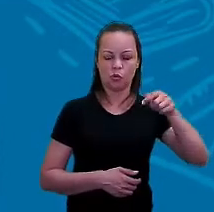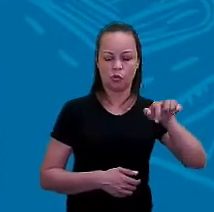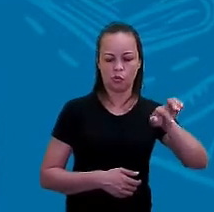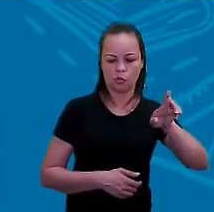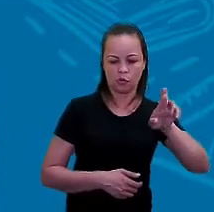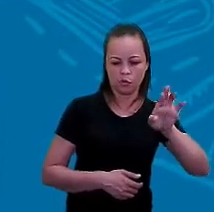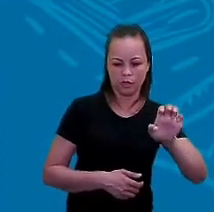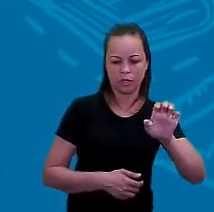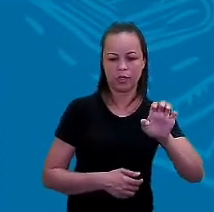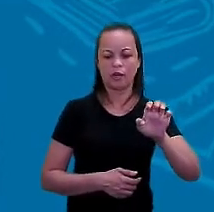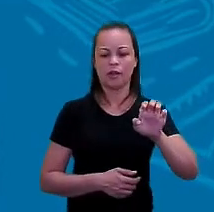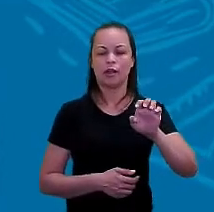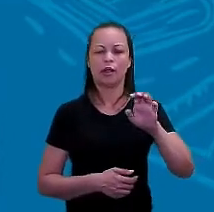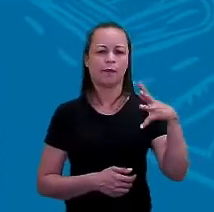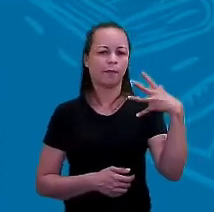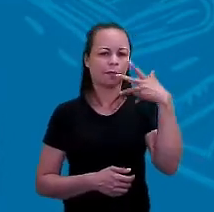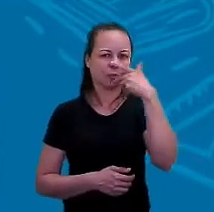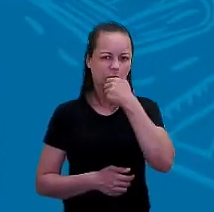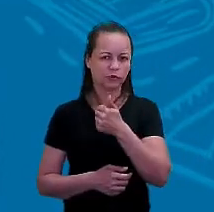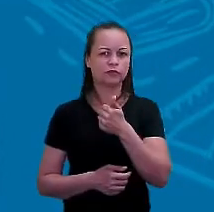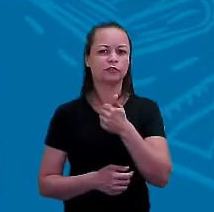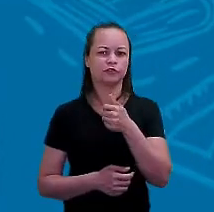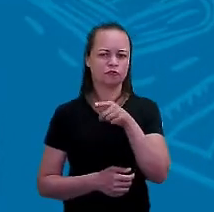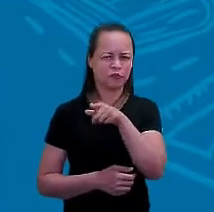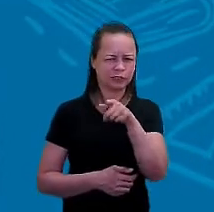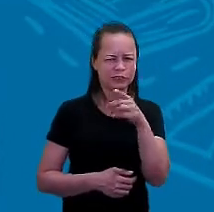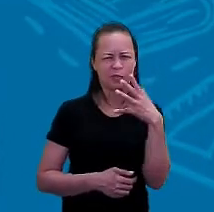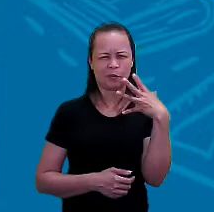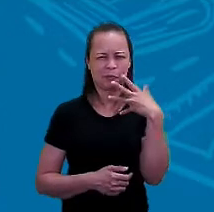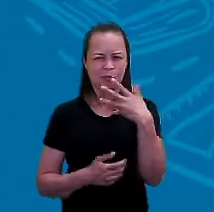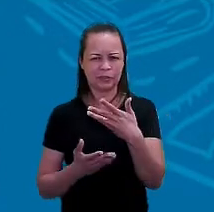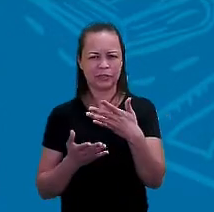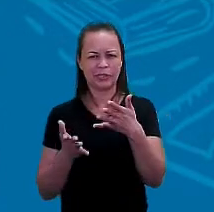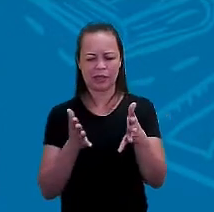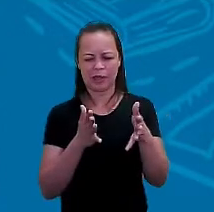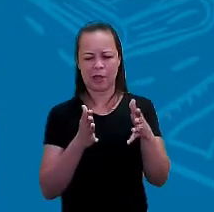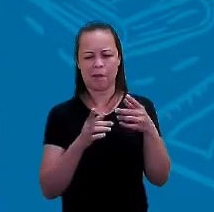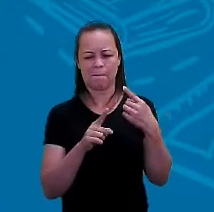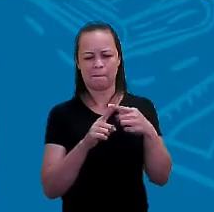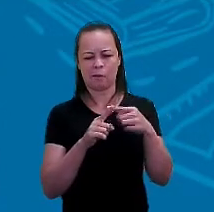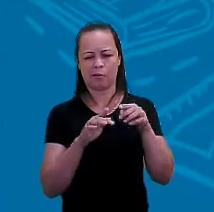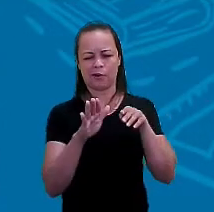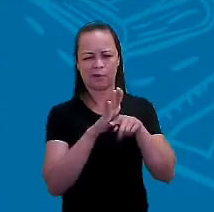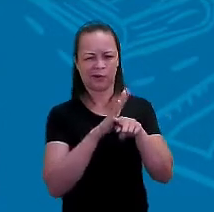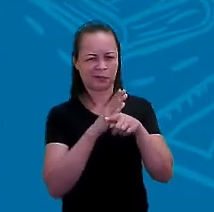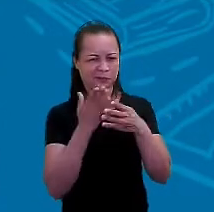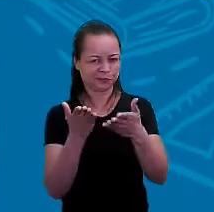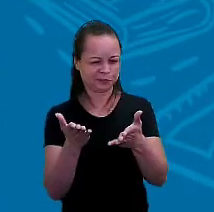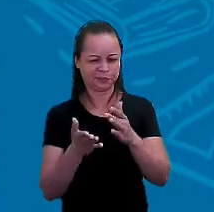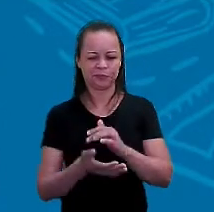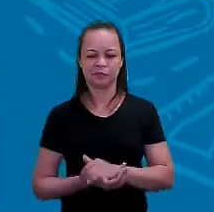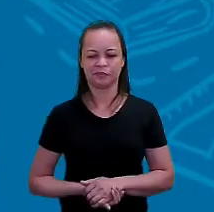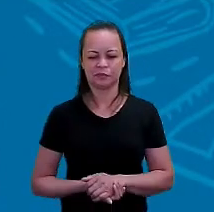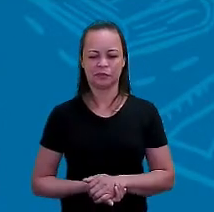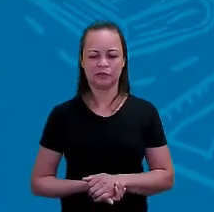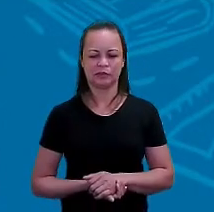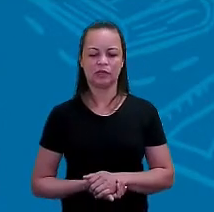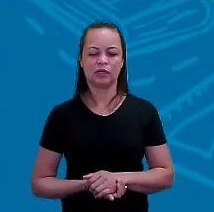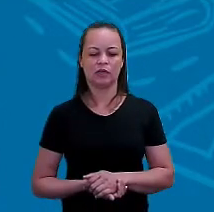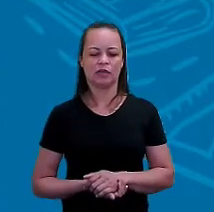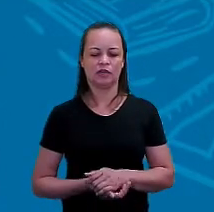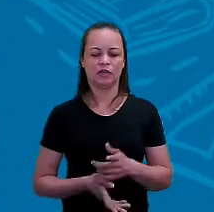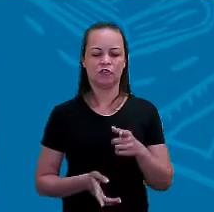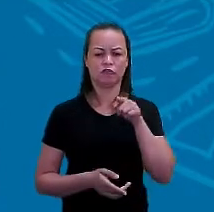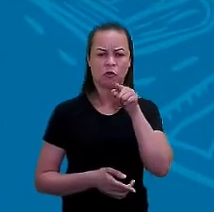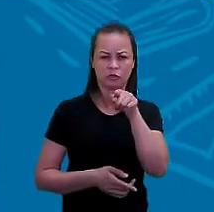você é... Tcharana. Eu não vou dizer a tradução porque é o que eu vou perguntar embaixo. Vamos lá. You're beautiful é você